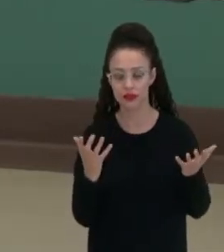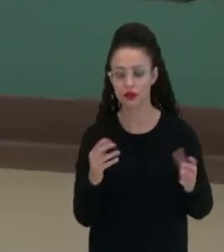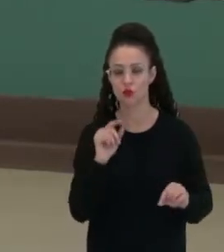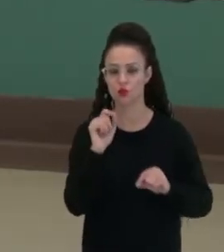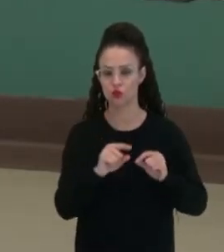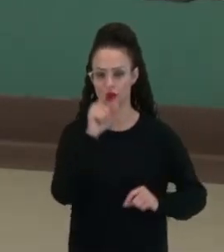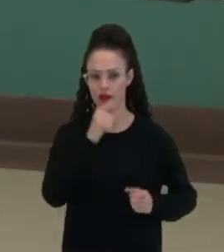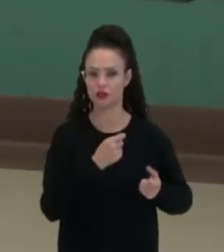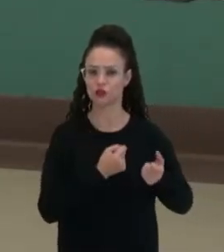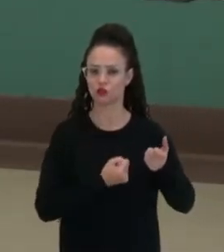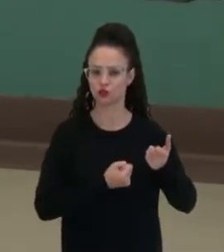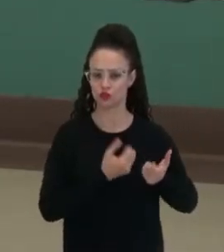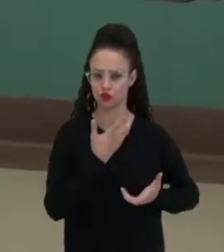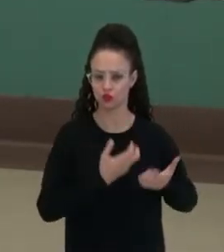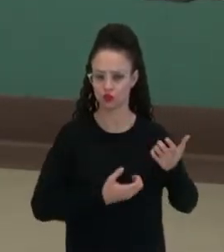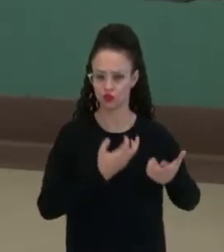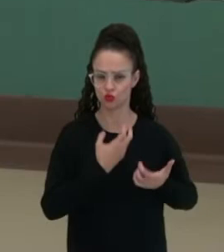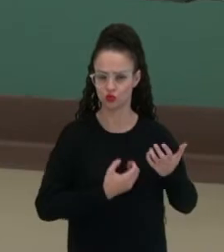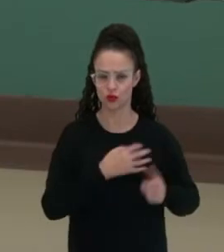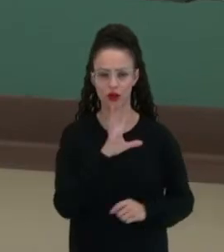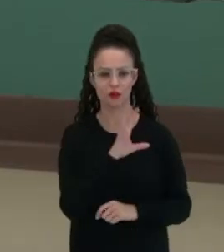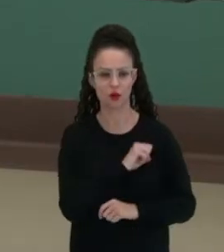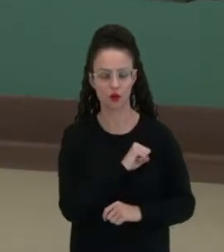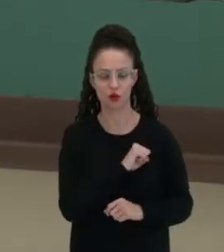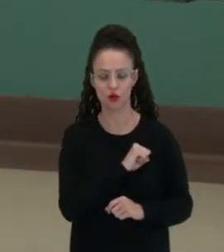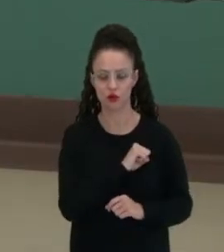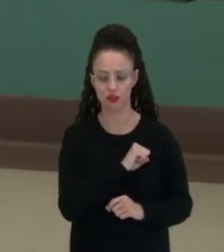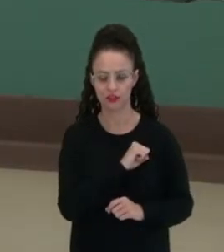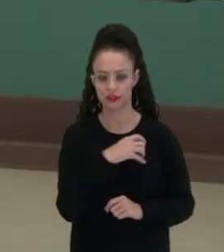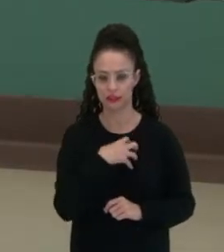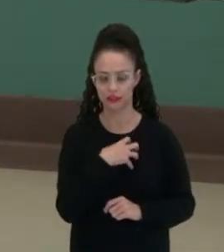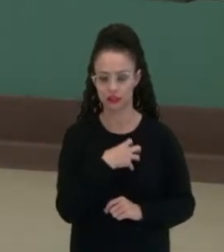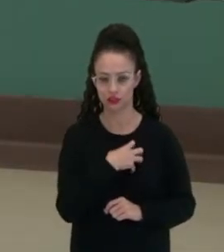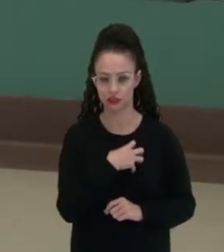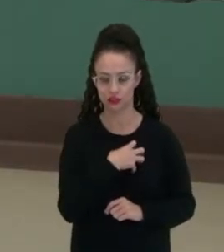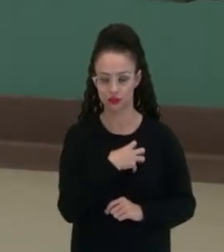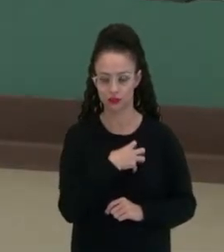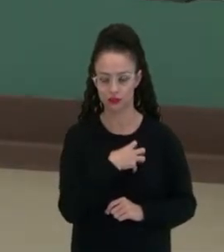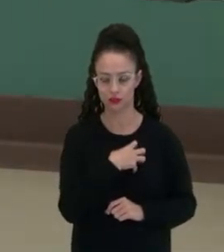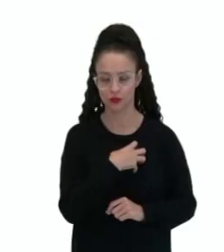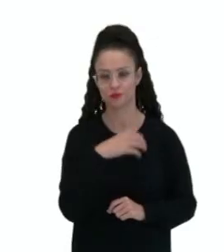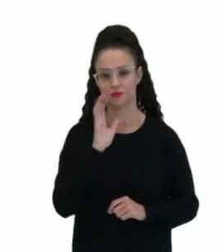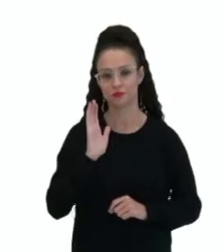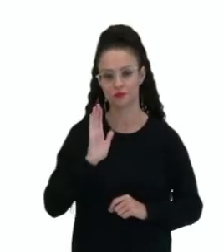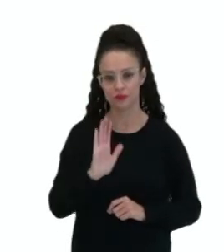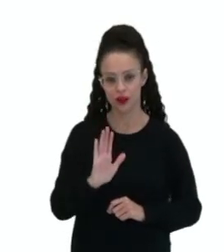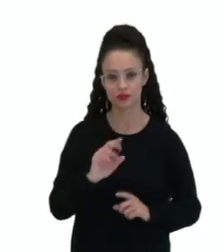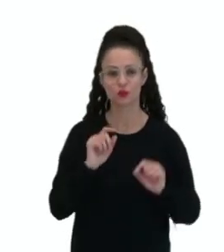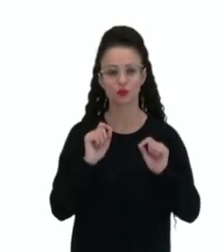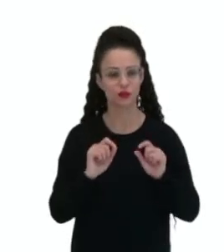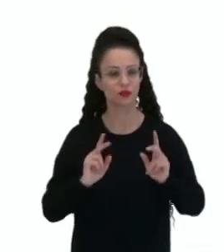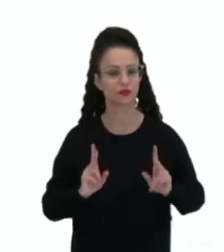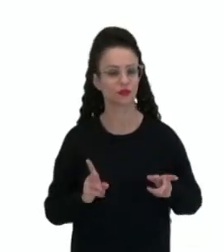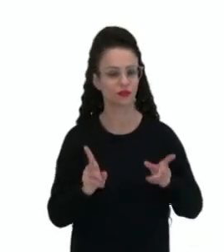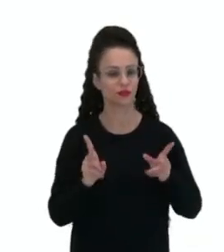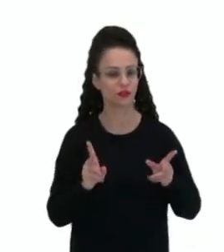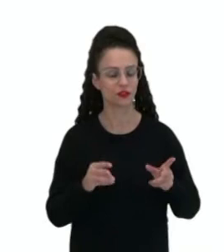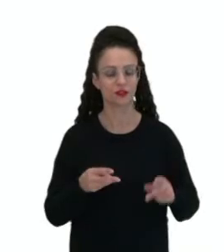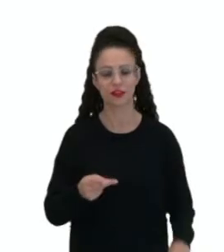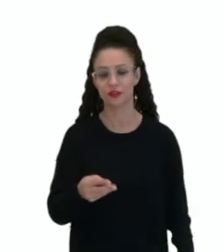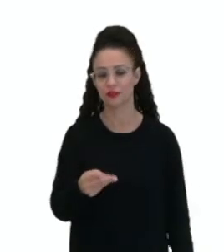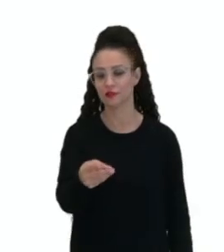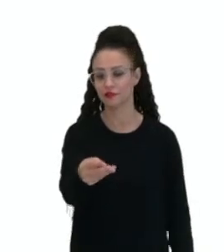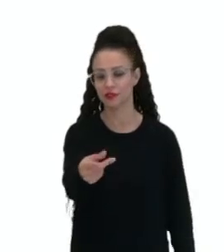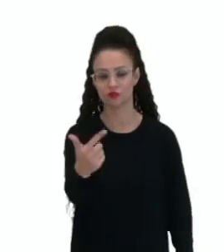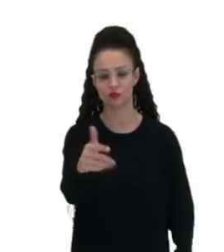Posto que é chama, né? Então aquela chama, aquela ardência, aquele sentimento caliente, mas que seja como? Infinito